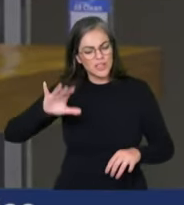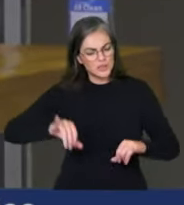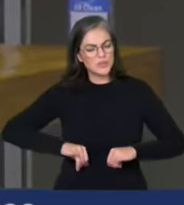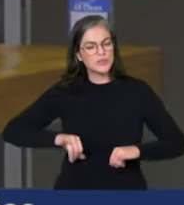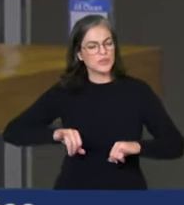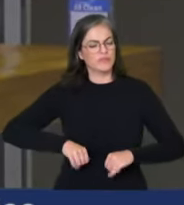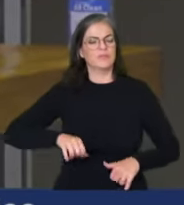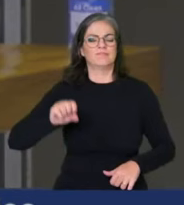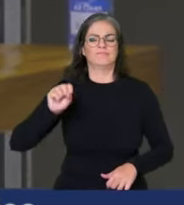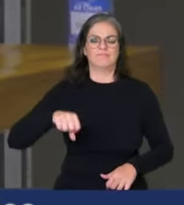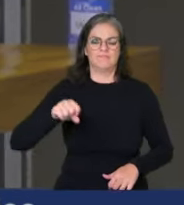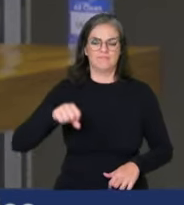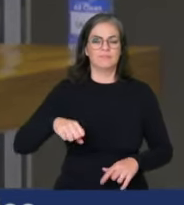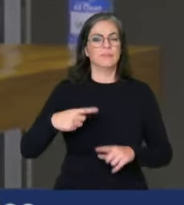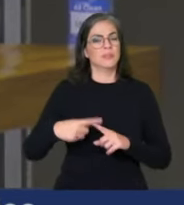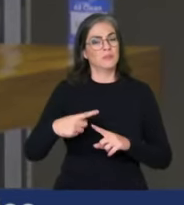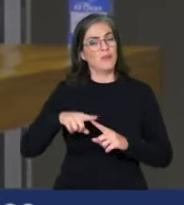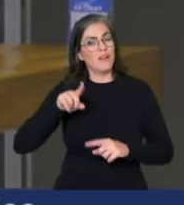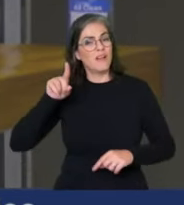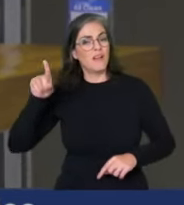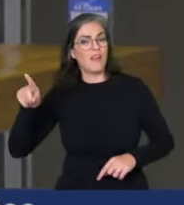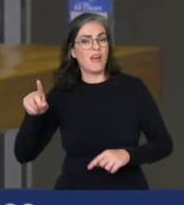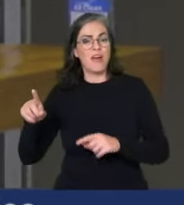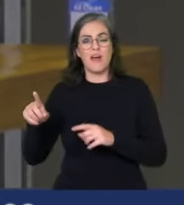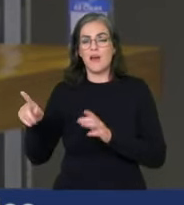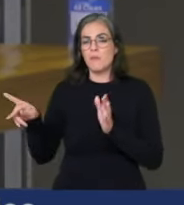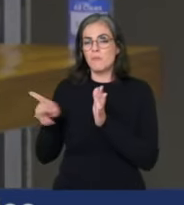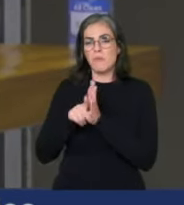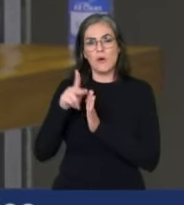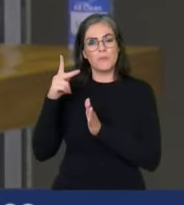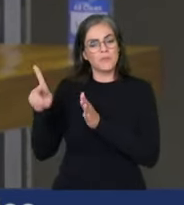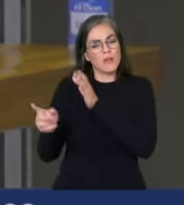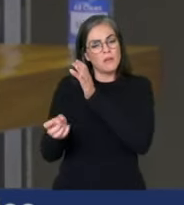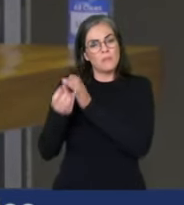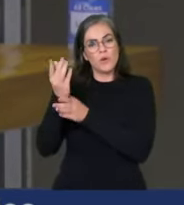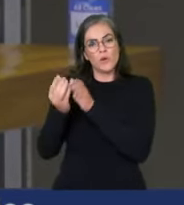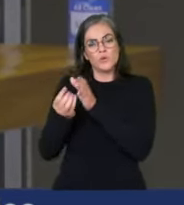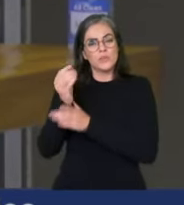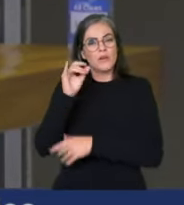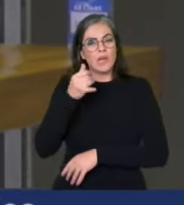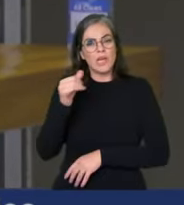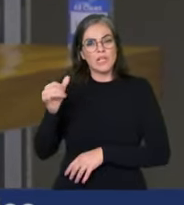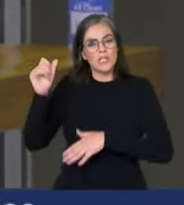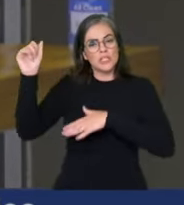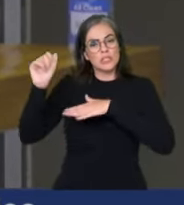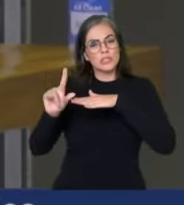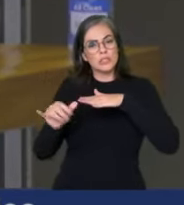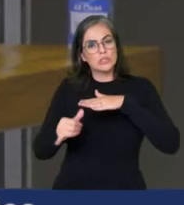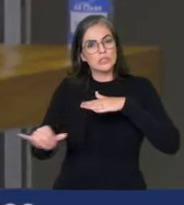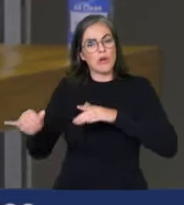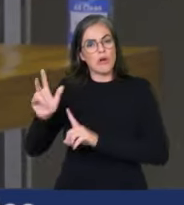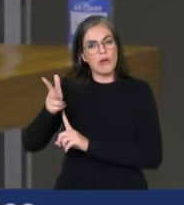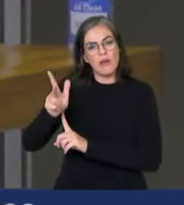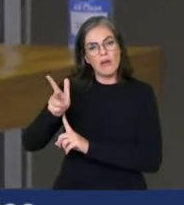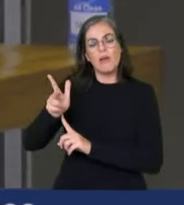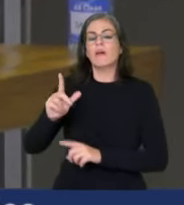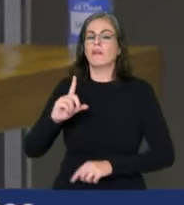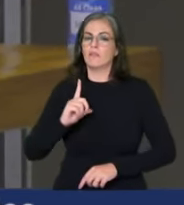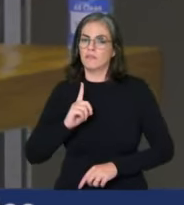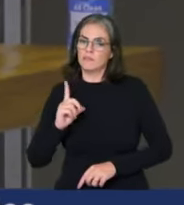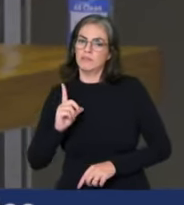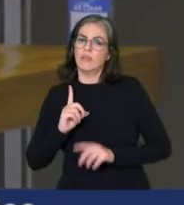são autoprodutores de energia solar e eólica, exportam a energia hidrelétrica para os demais estados do